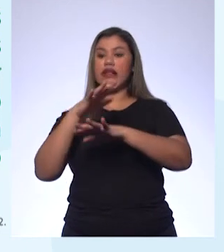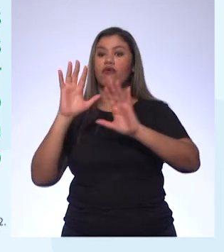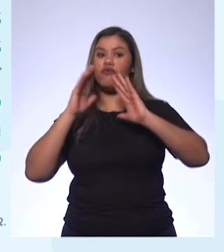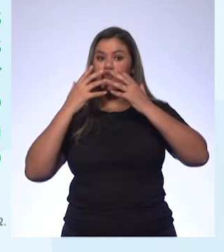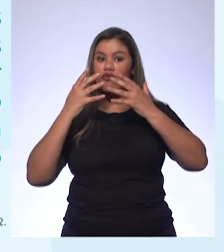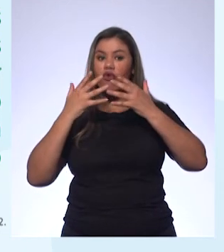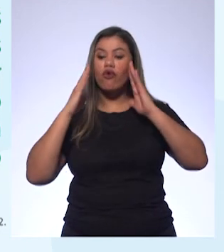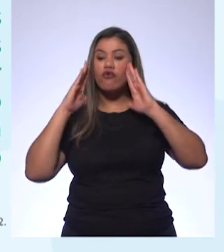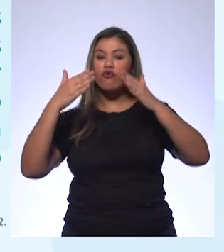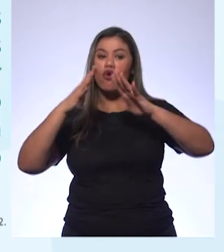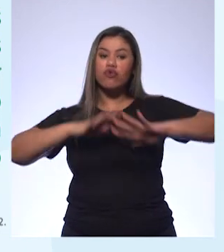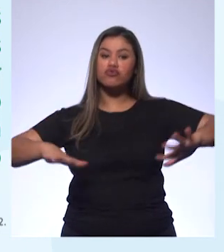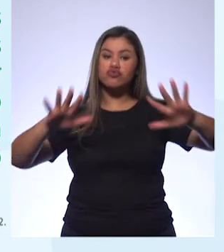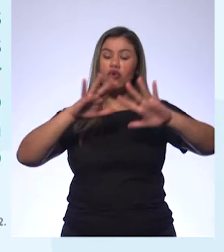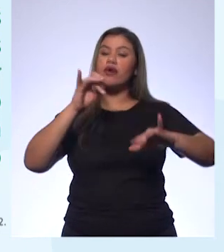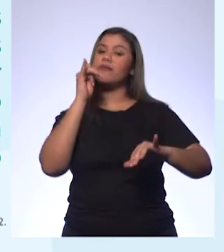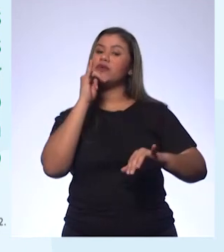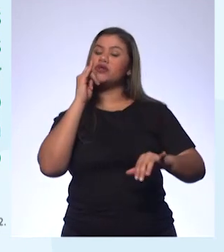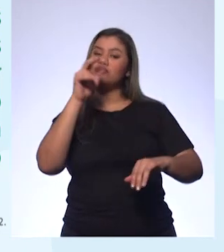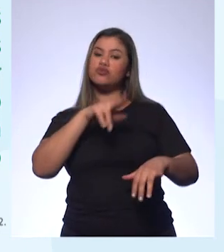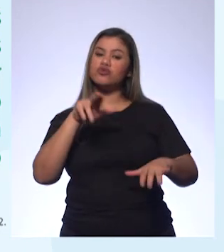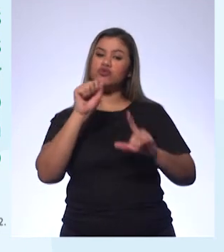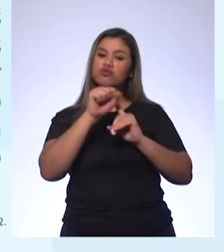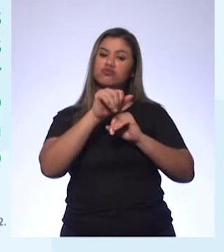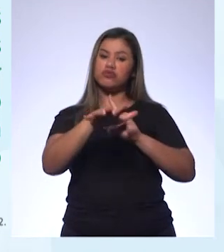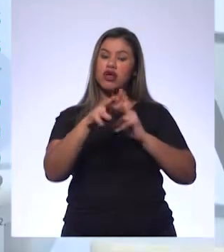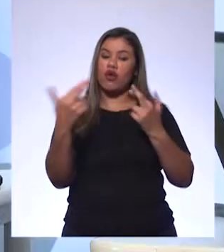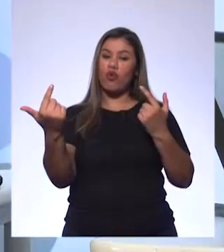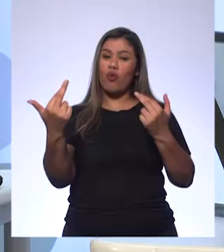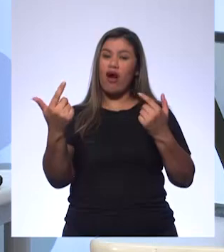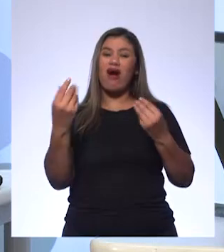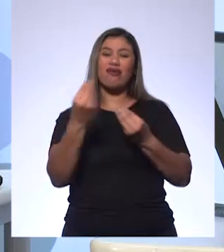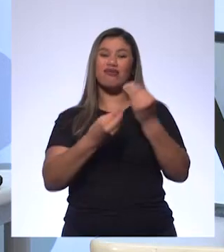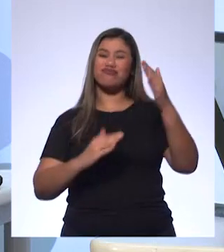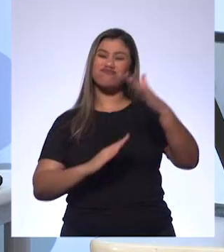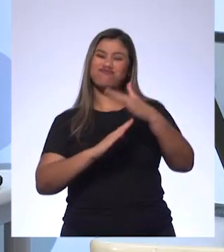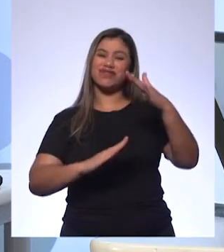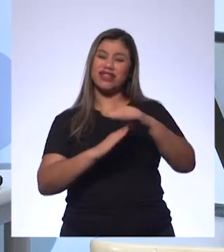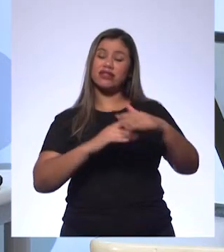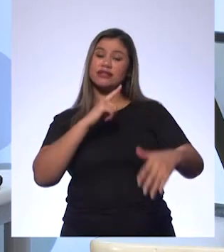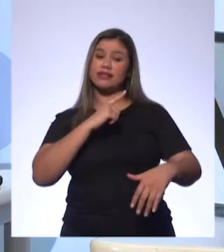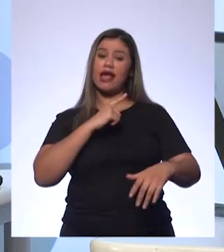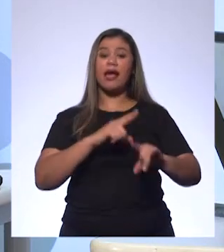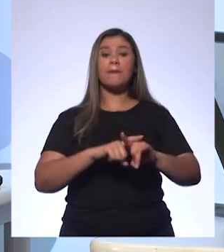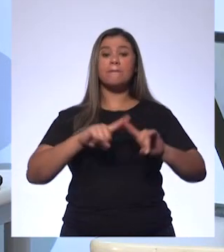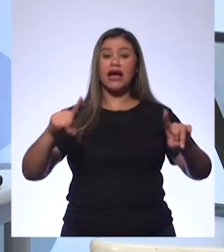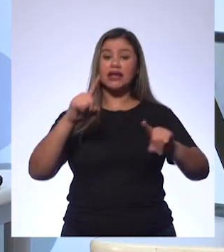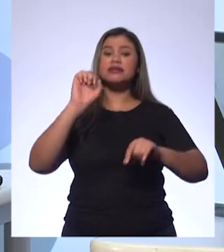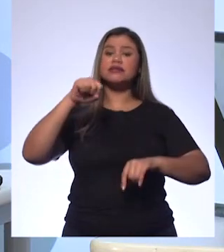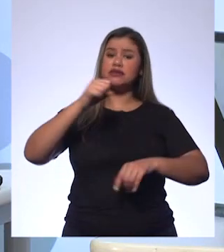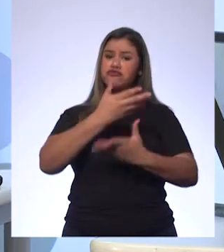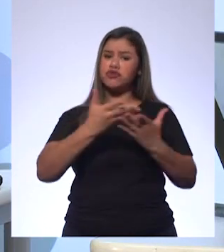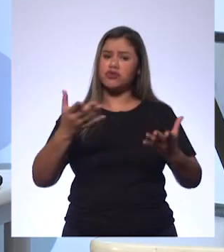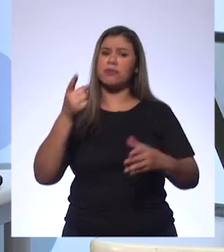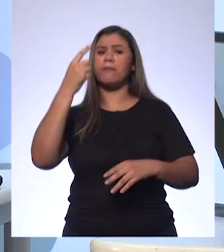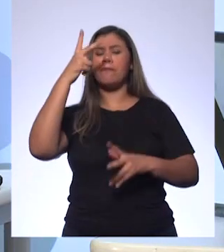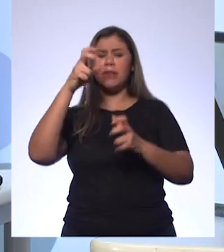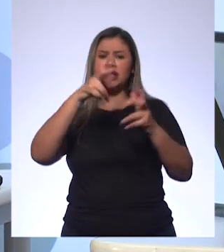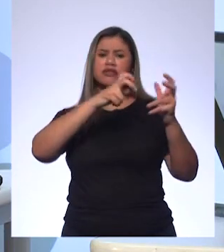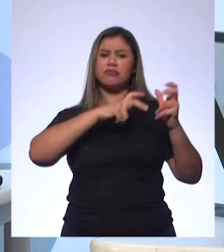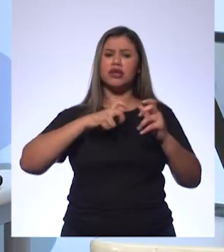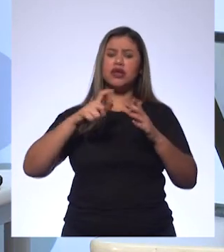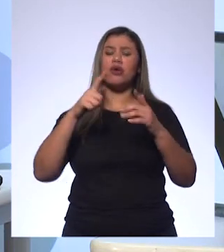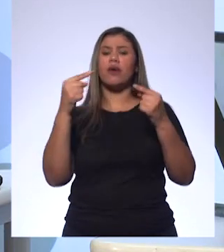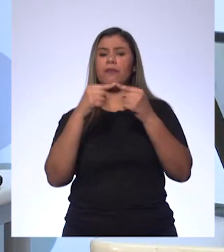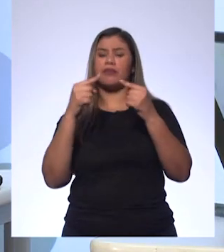a gente utiliza algum jargão, alguma coisa muito similar, restringe. Mas, sim, vocês perceberam que, por ser lá publicado